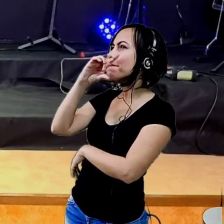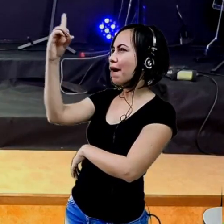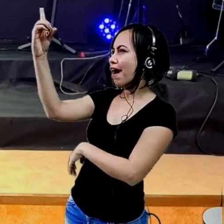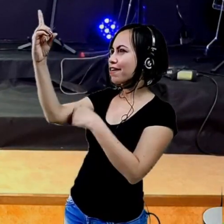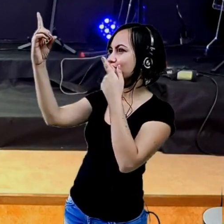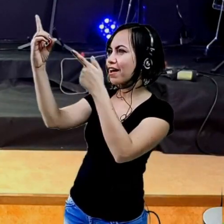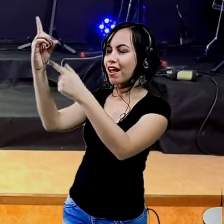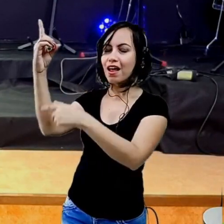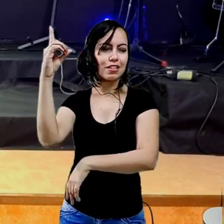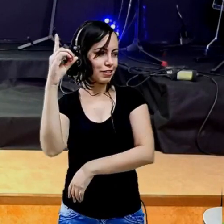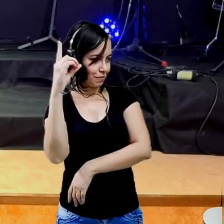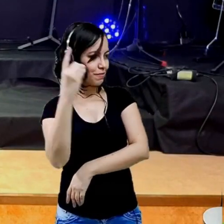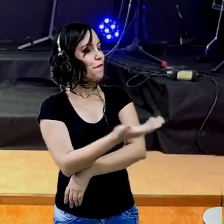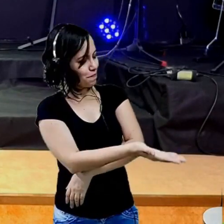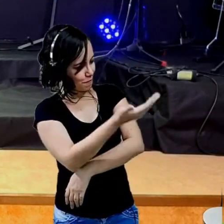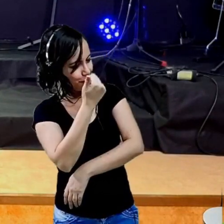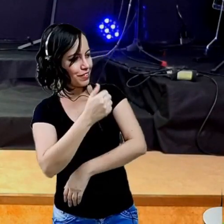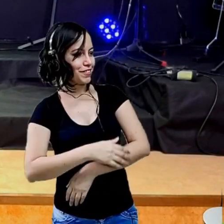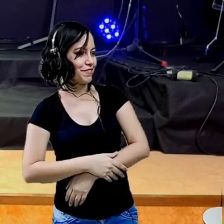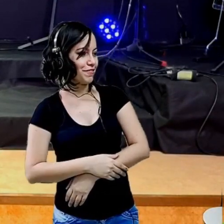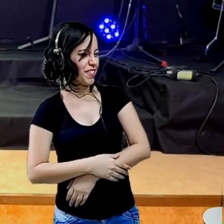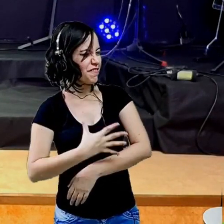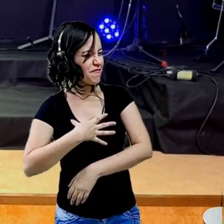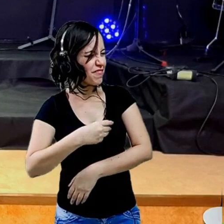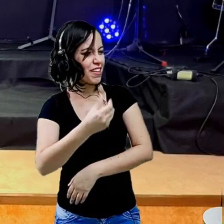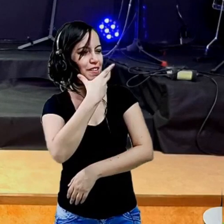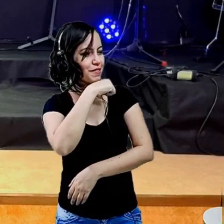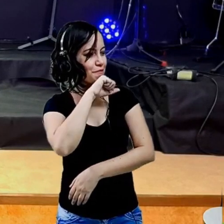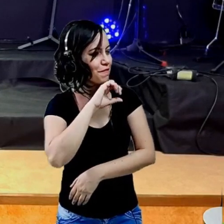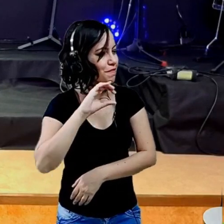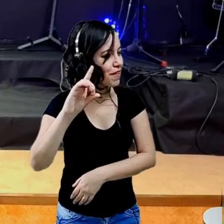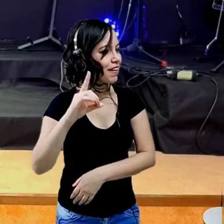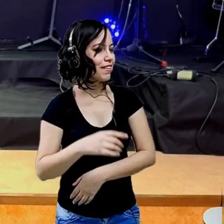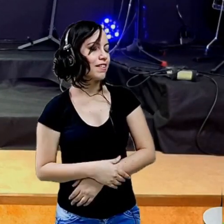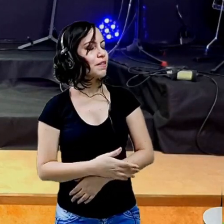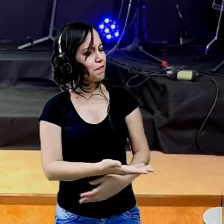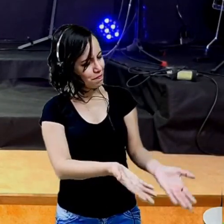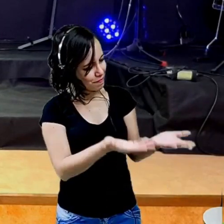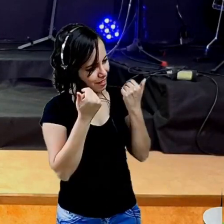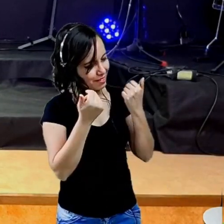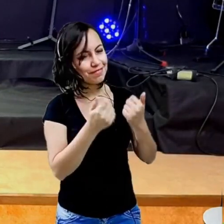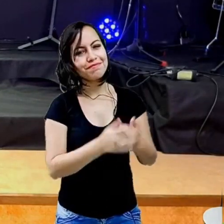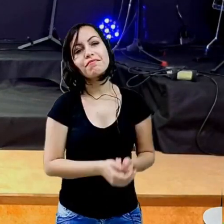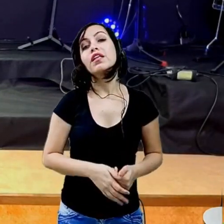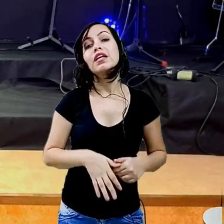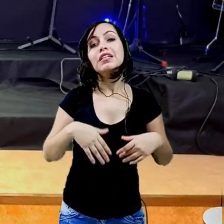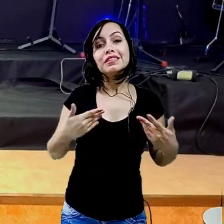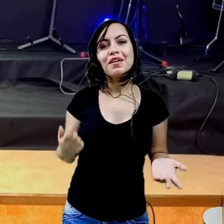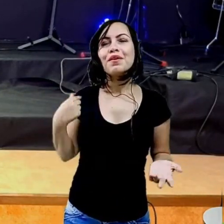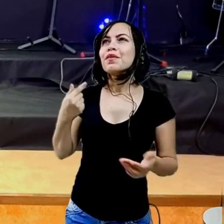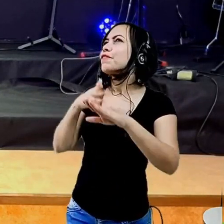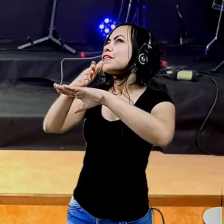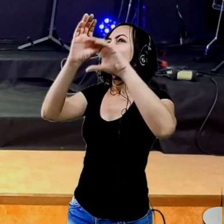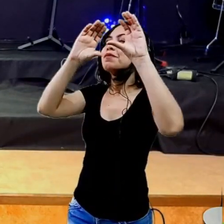dele: vinde bendito, filho de meu Pai. E aí, queridos, nós tomaremos posse